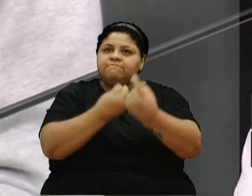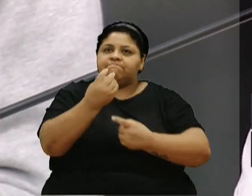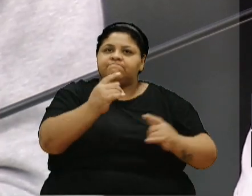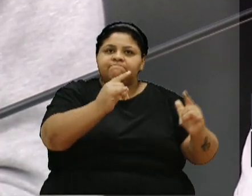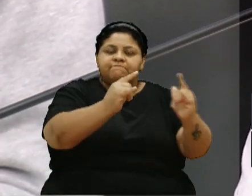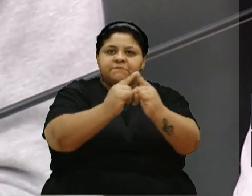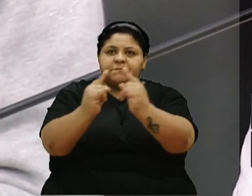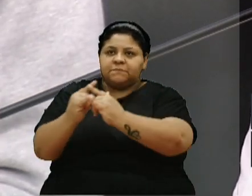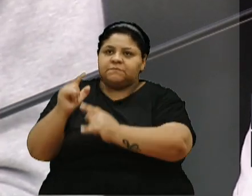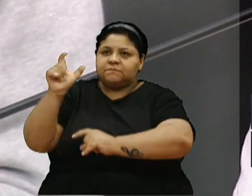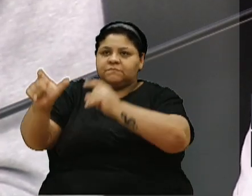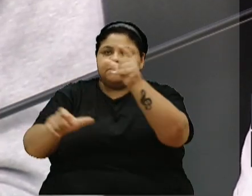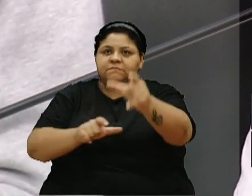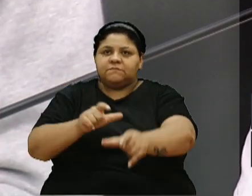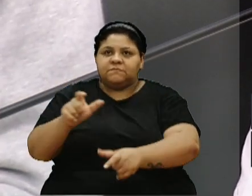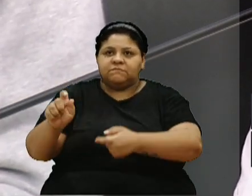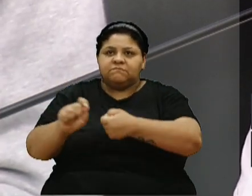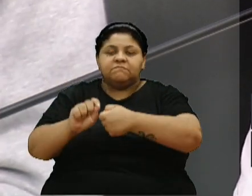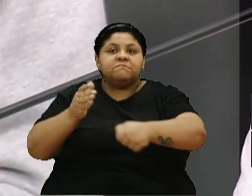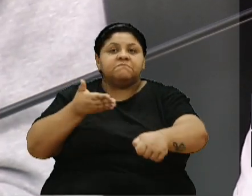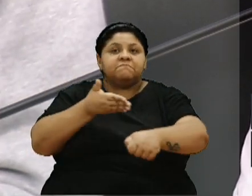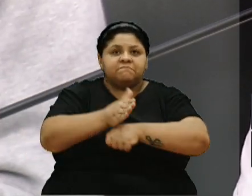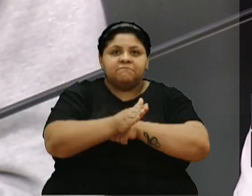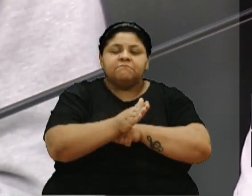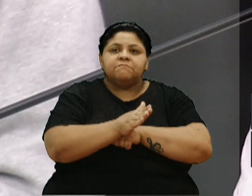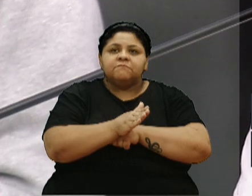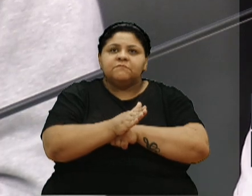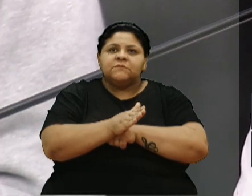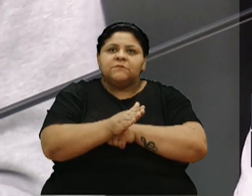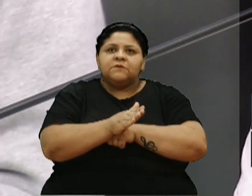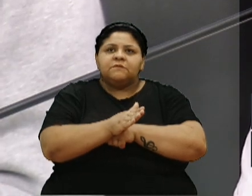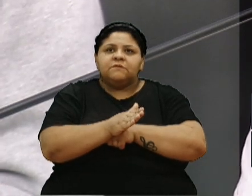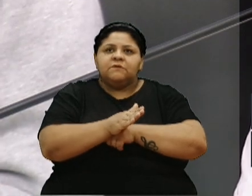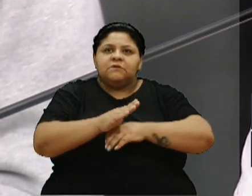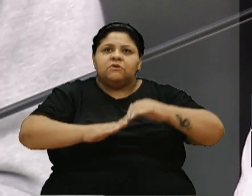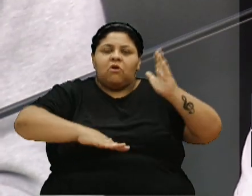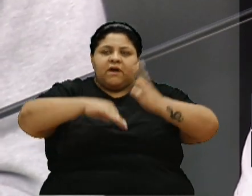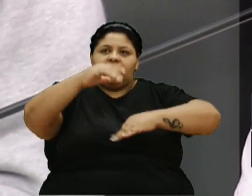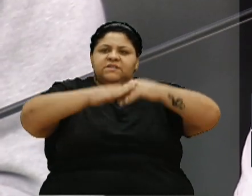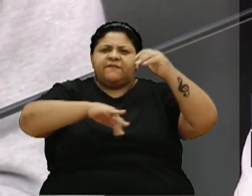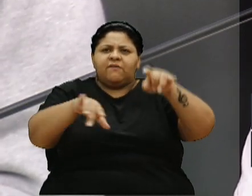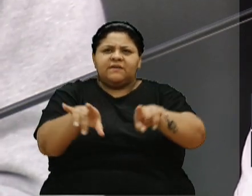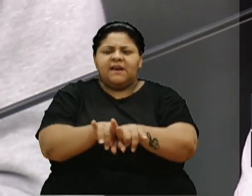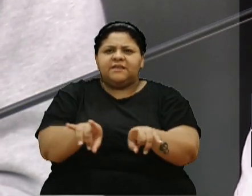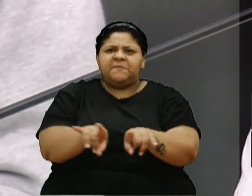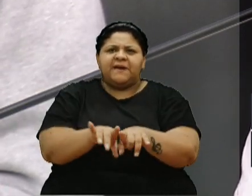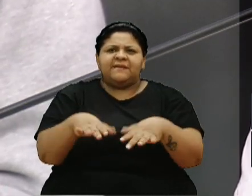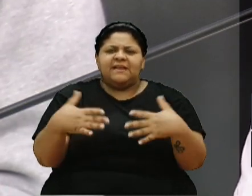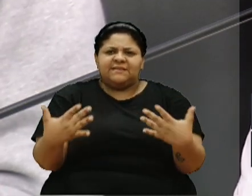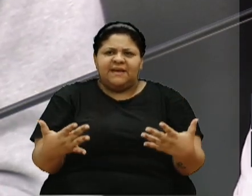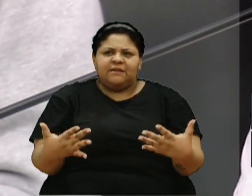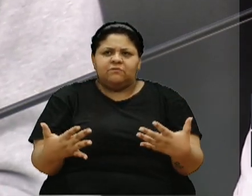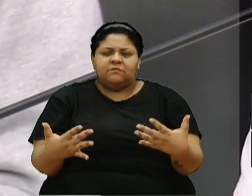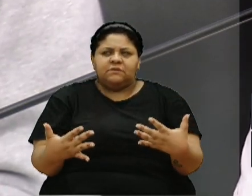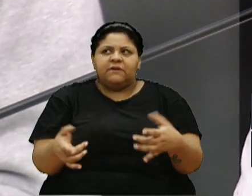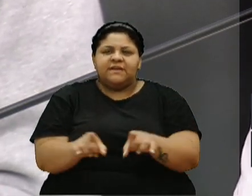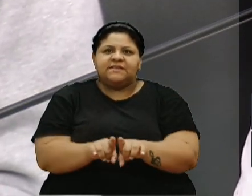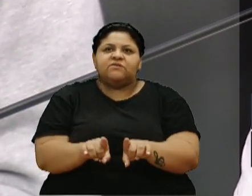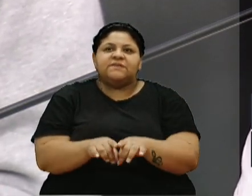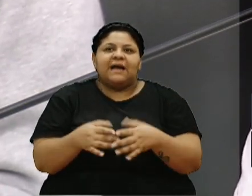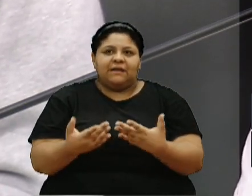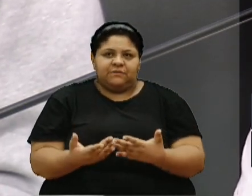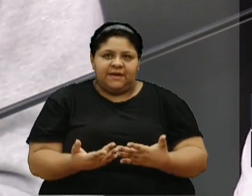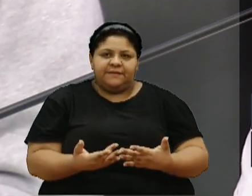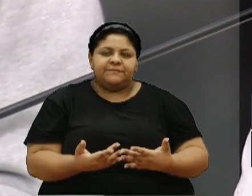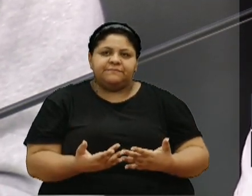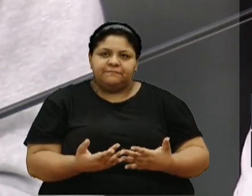algumas pessoas para compor aqui com a gente. Isso é uma construção, é um processo, né? Importante que